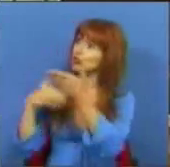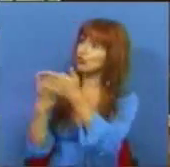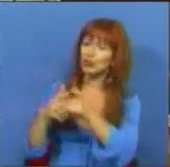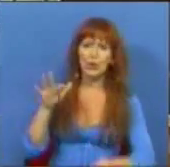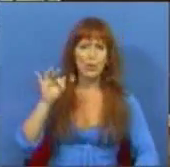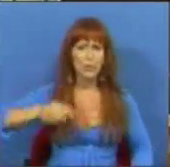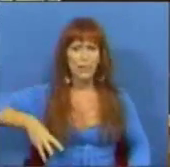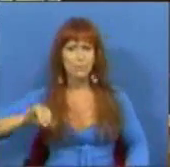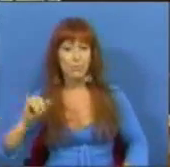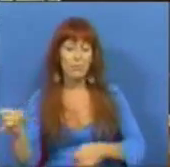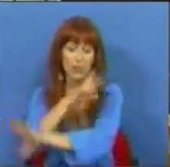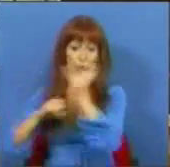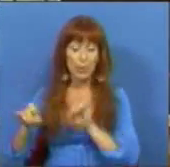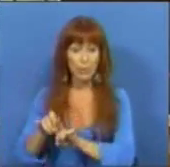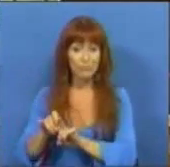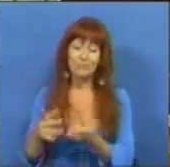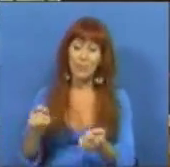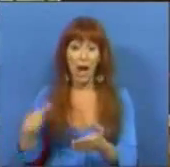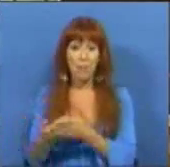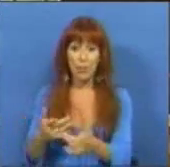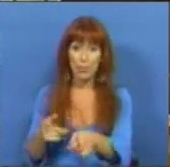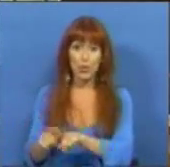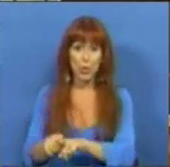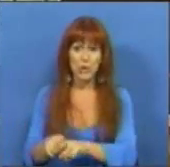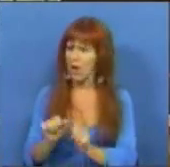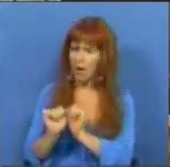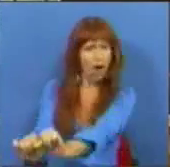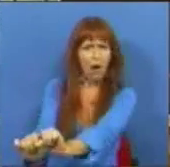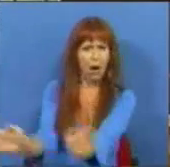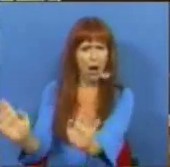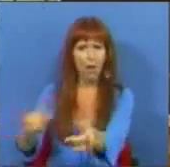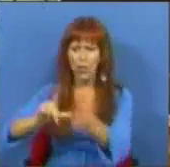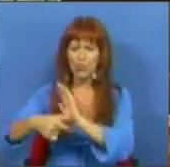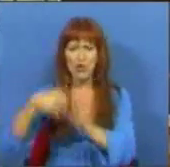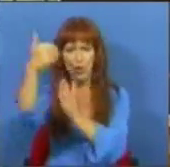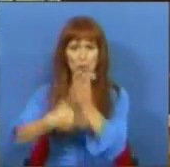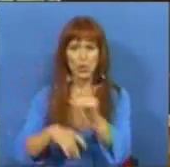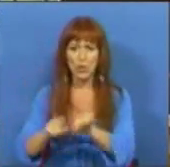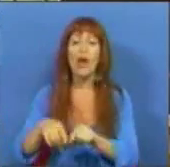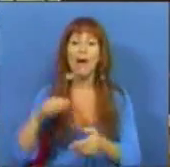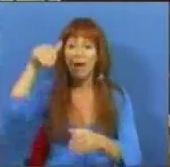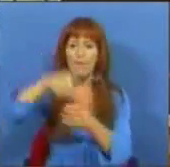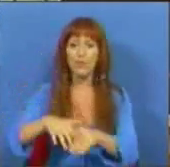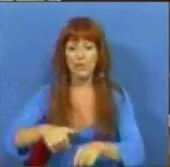ao Fundo Europeu, que aliás propomos que seja rejeitado num projeto de resolução que será votado dentro em breve.